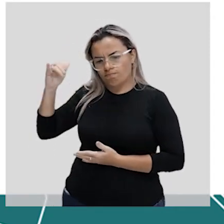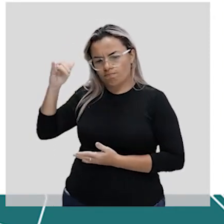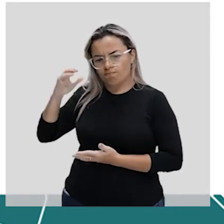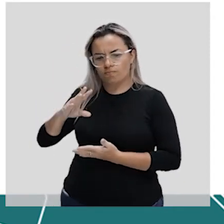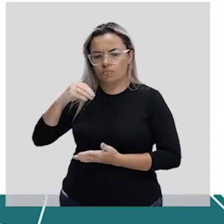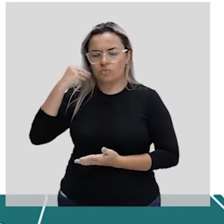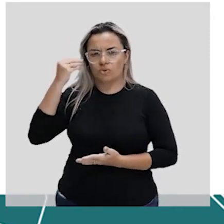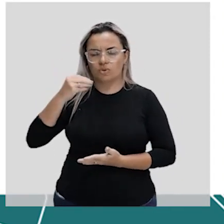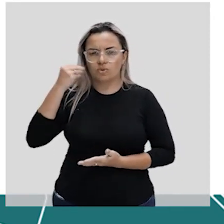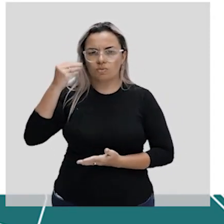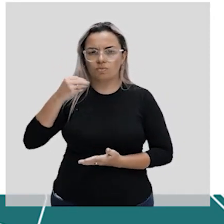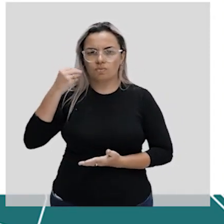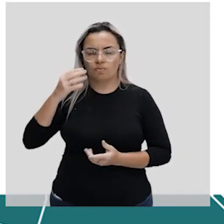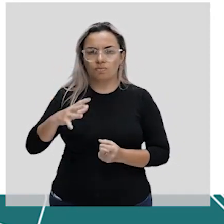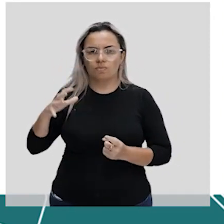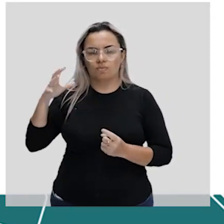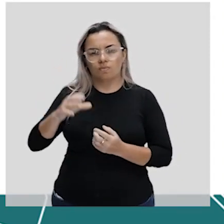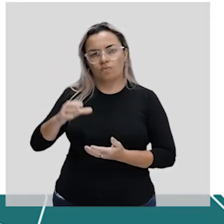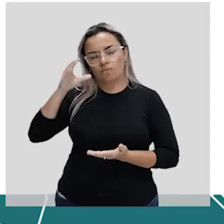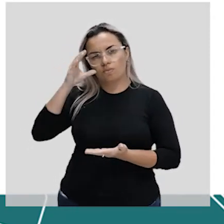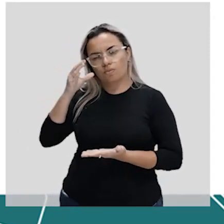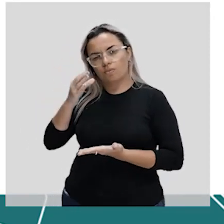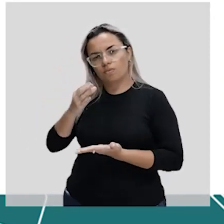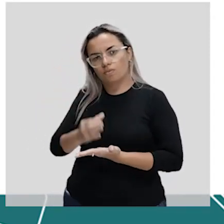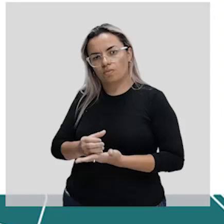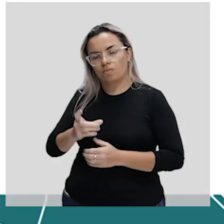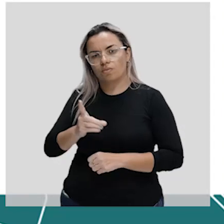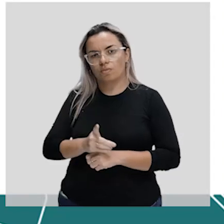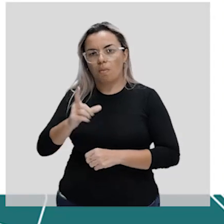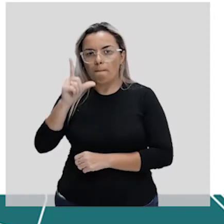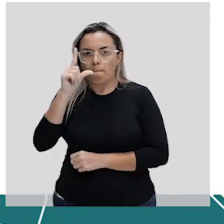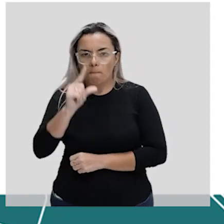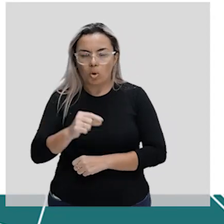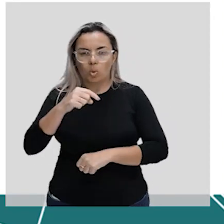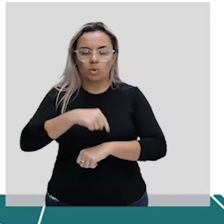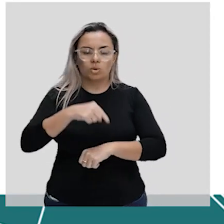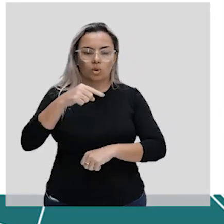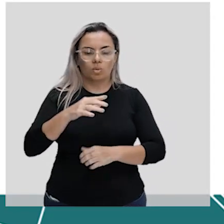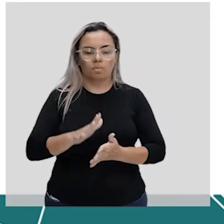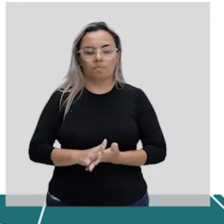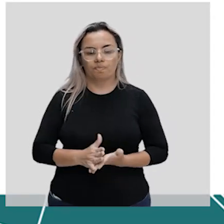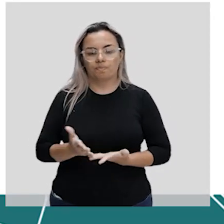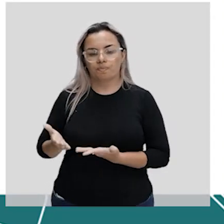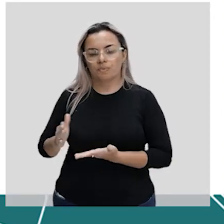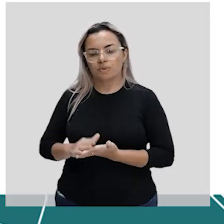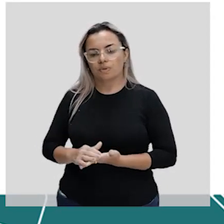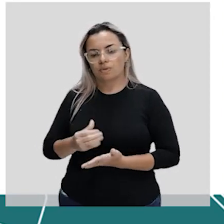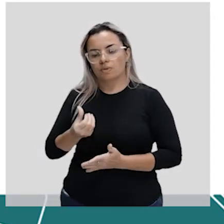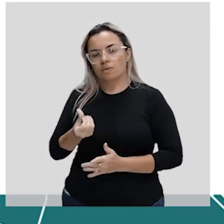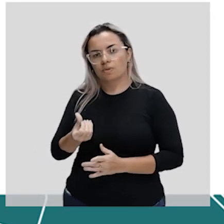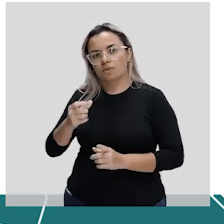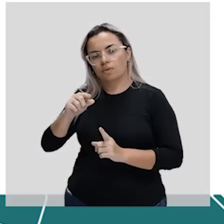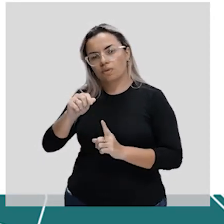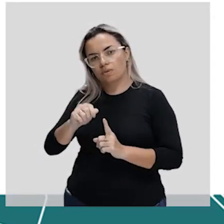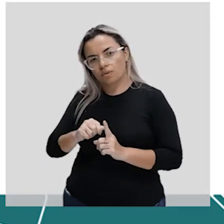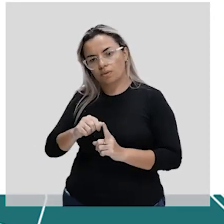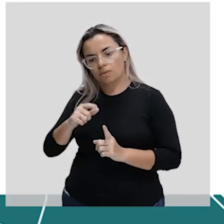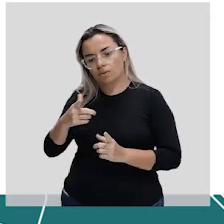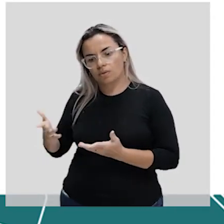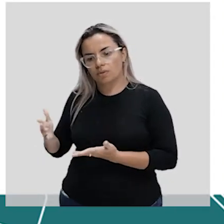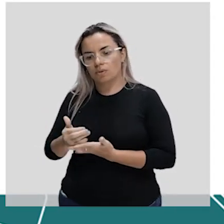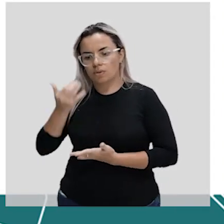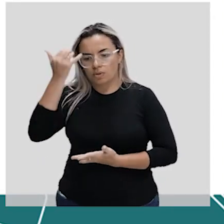de ele ter que desenvolver uma tese de doutorado em pouco tempo, né? Então, em 6 meses, ele teve que idealizar esse